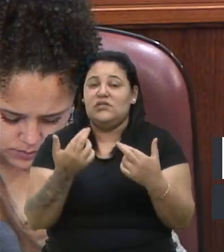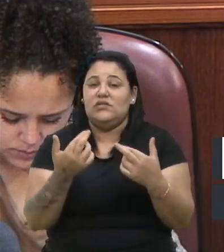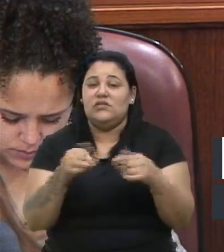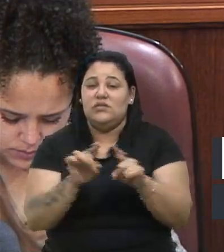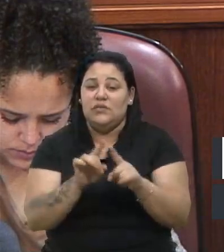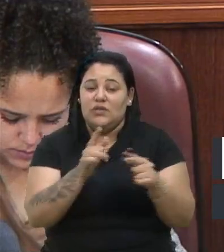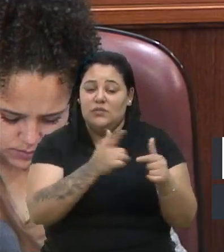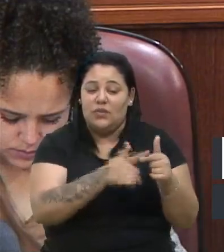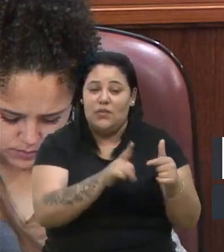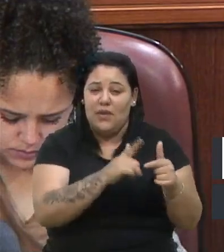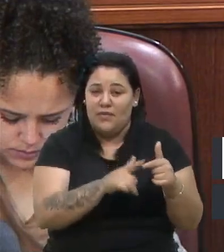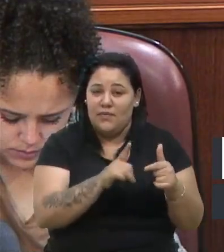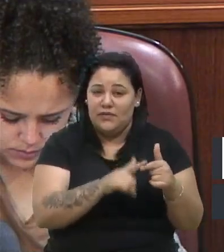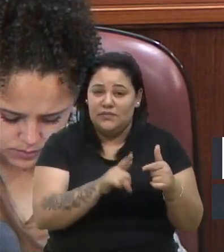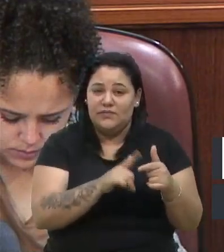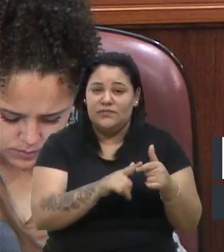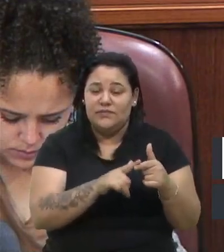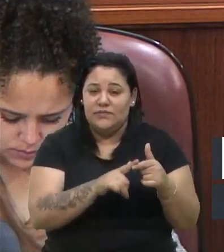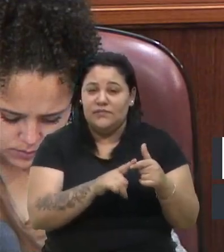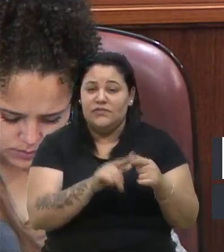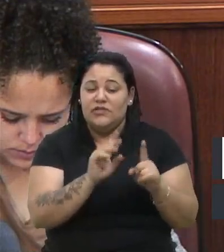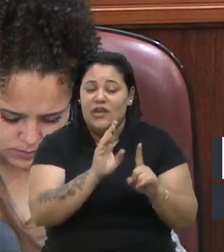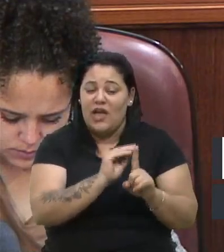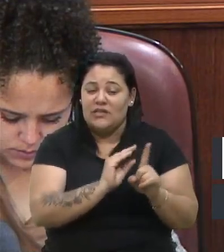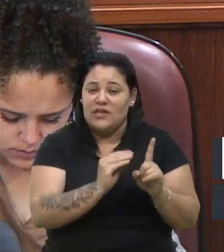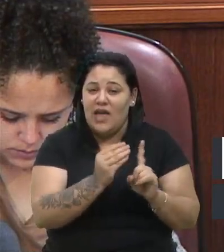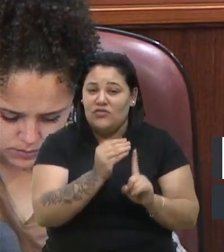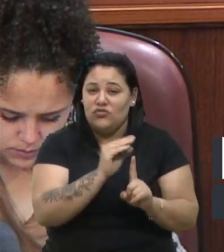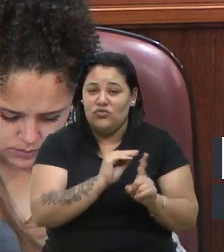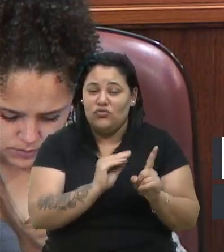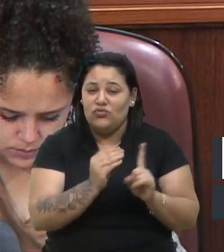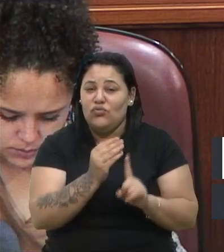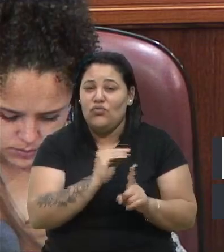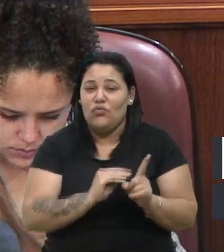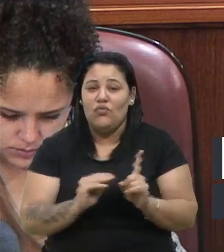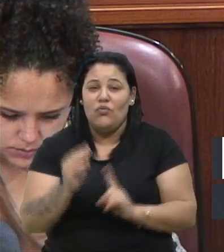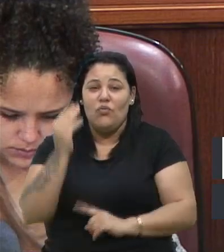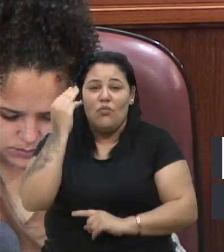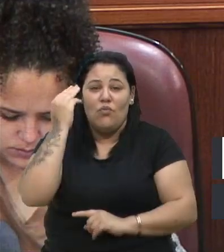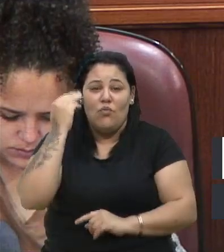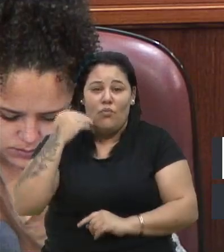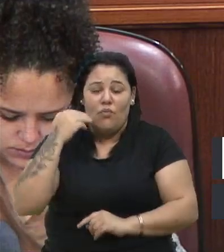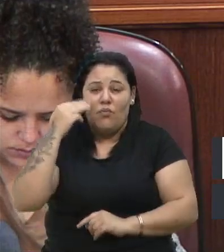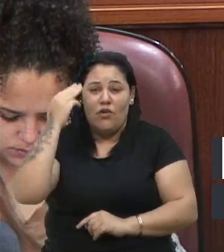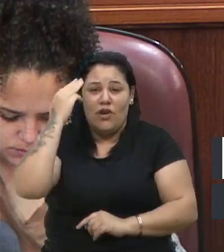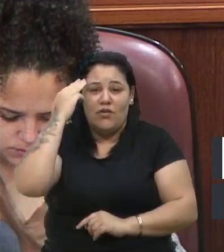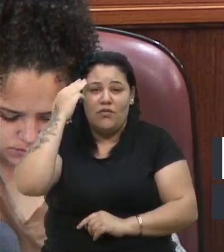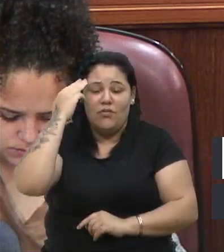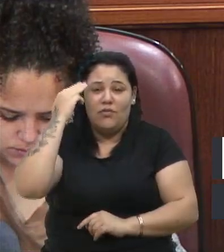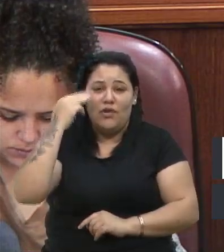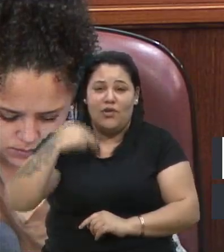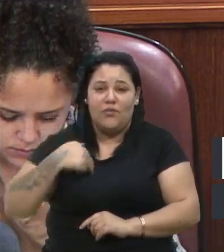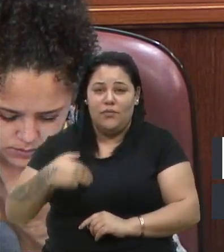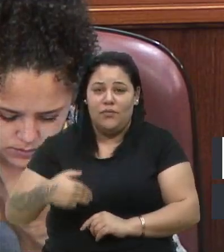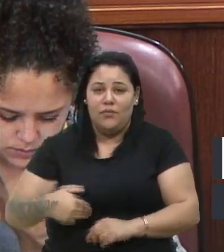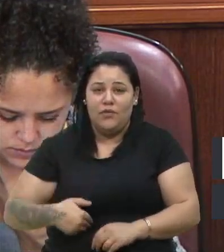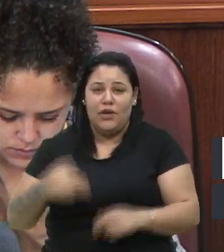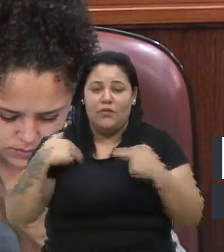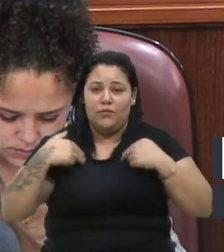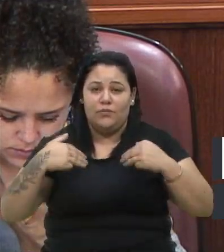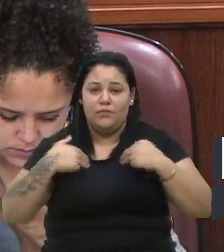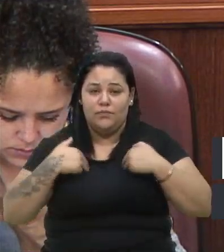de assédio moral, de outras violências que esses soldados, que esses cabos, que esses